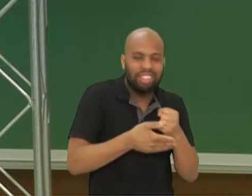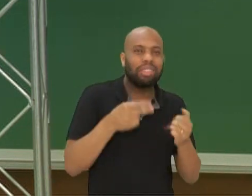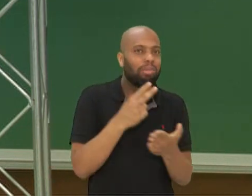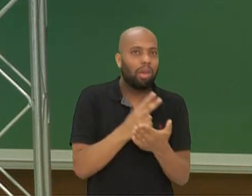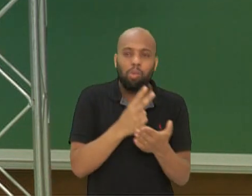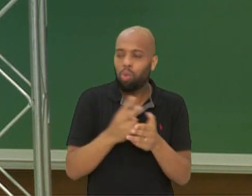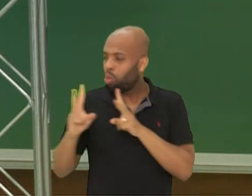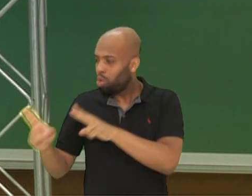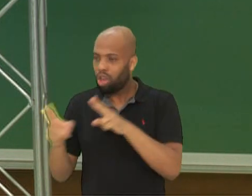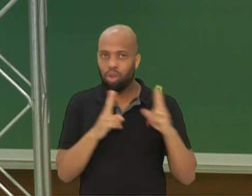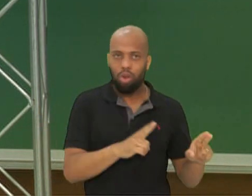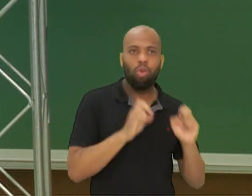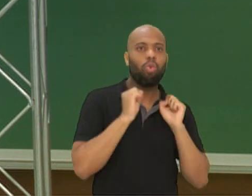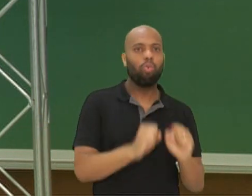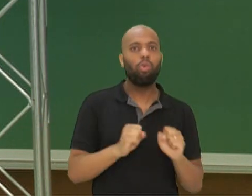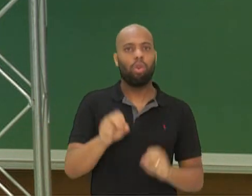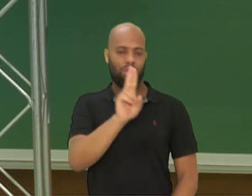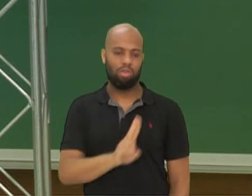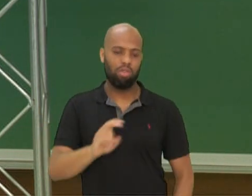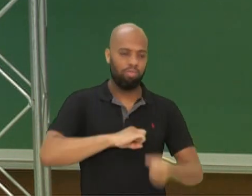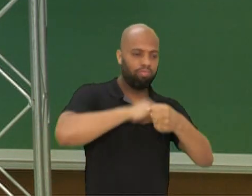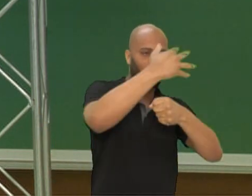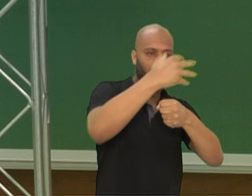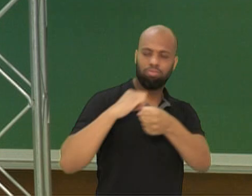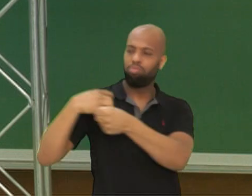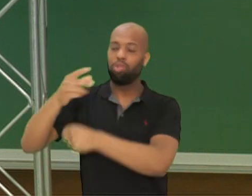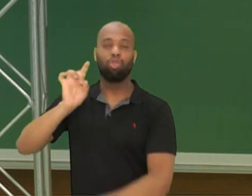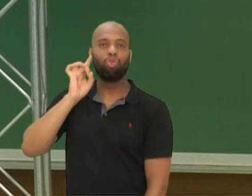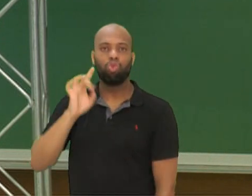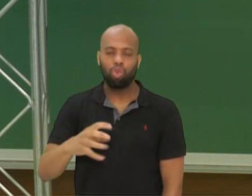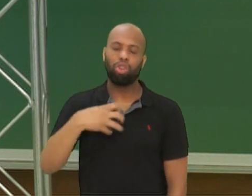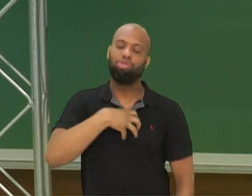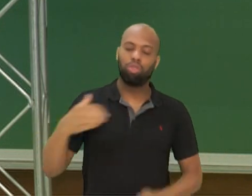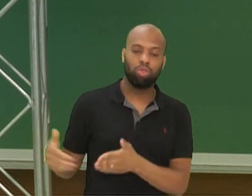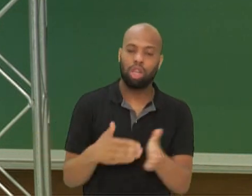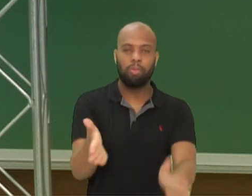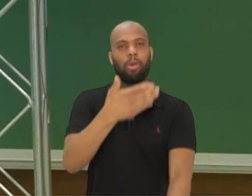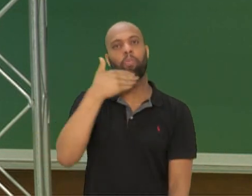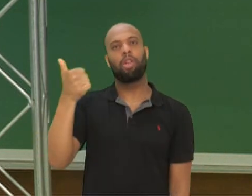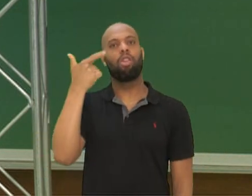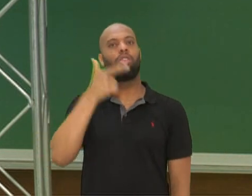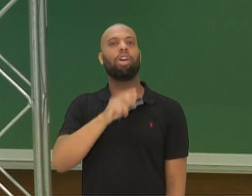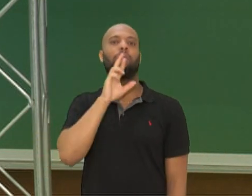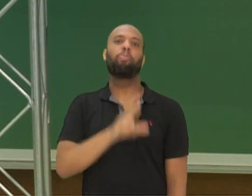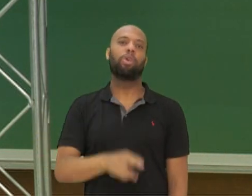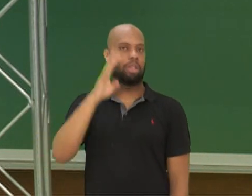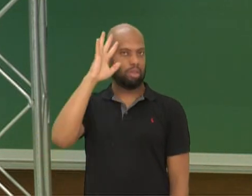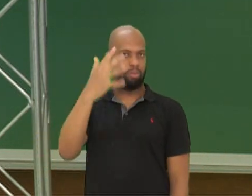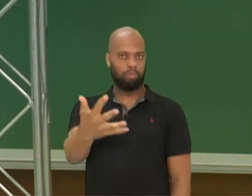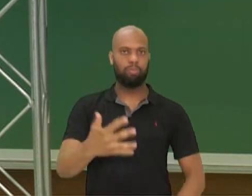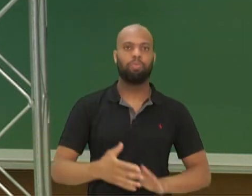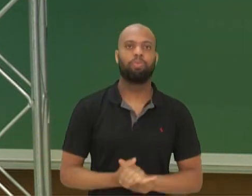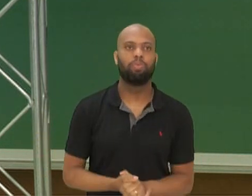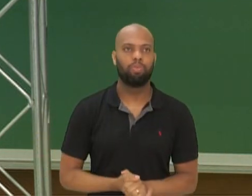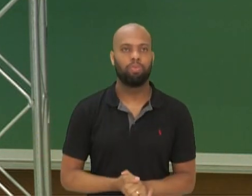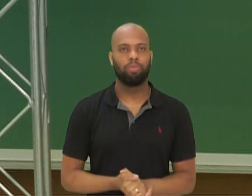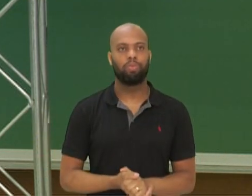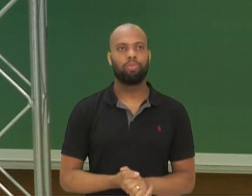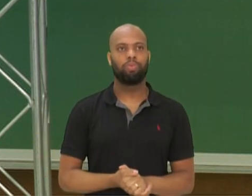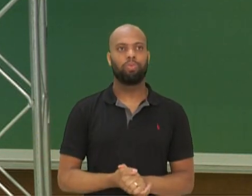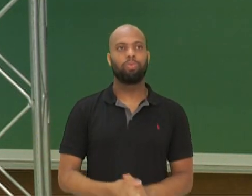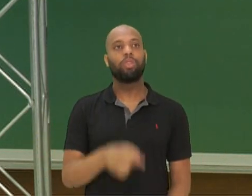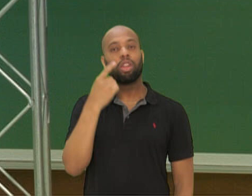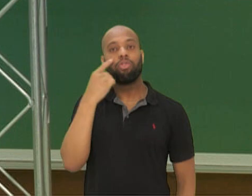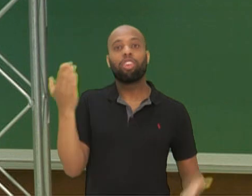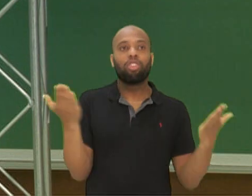sejam iguais e que você possa trabalhar com os expoentes, é o melhor caminho para se resolver as equações exponenciais. E